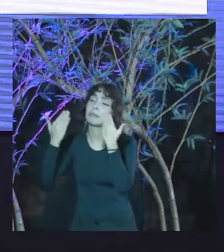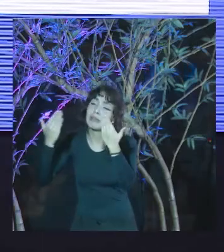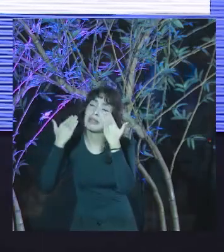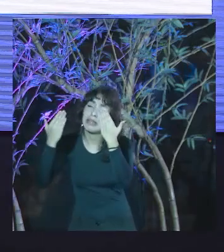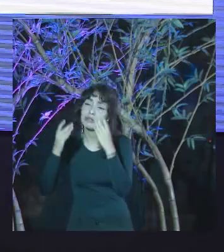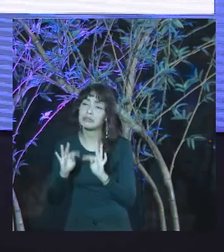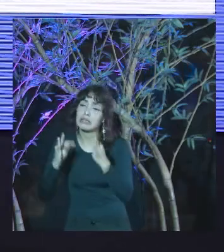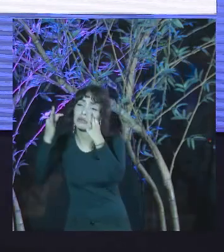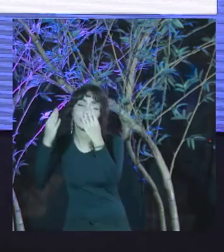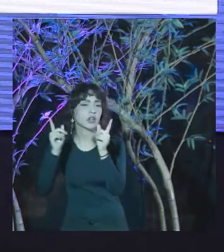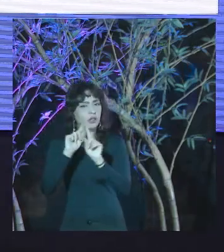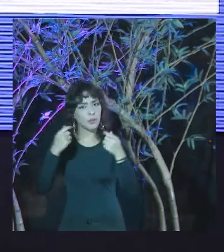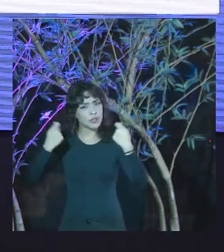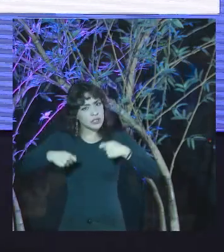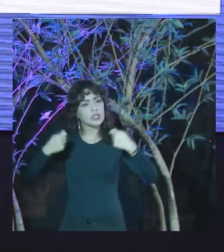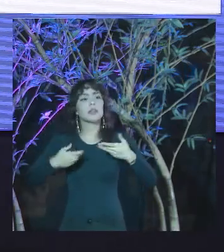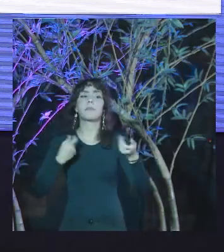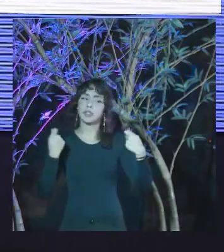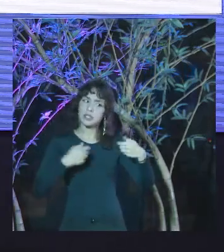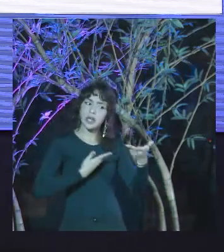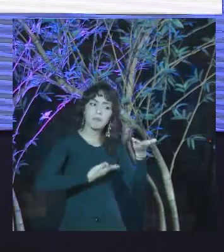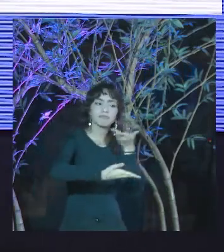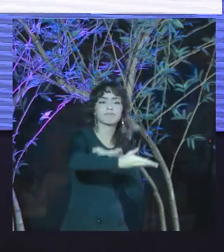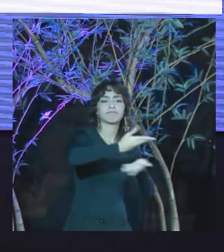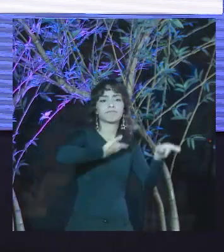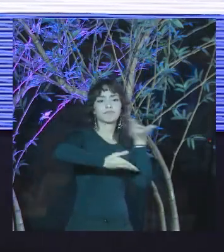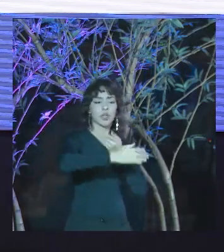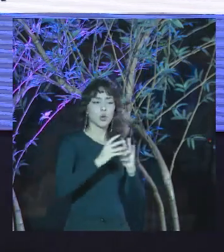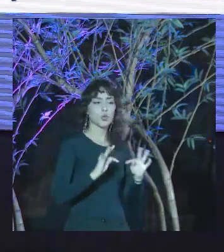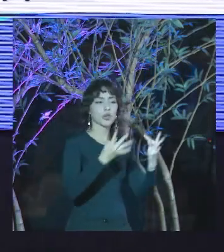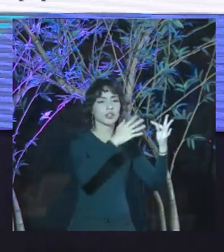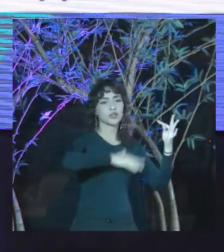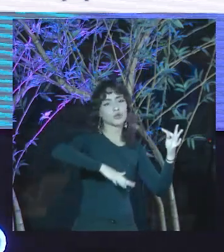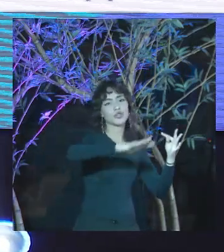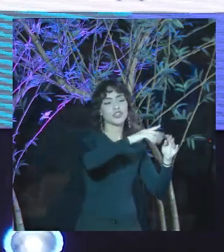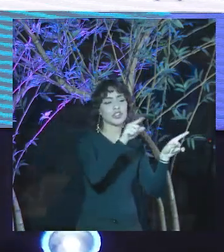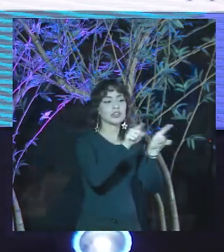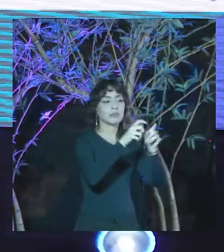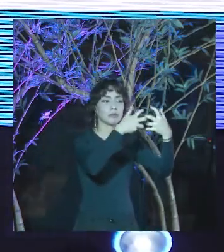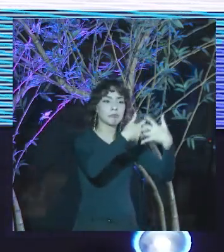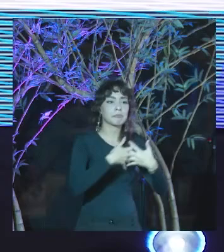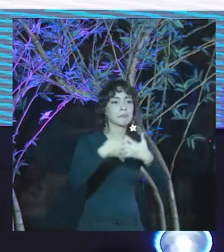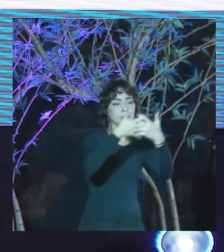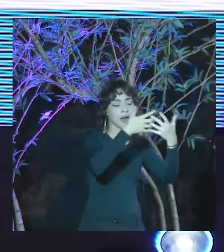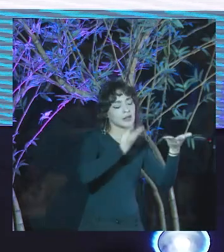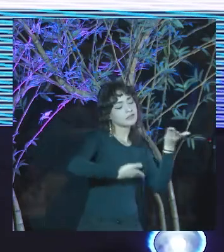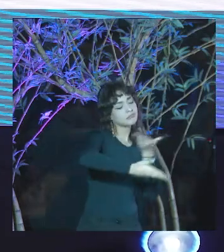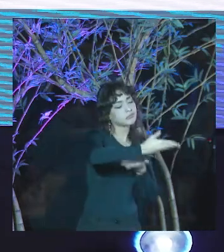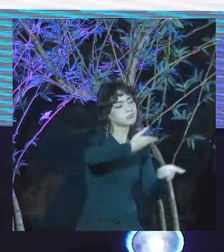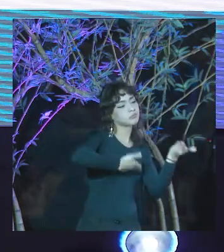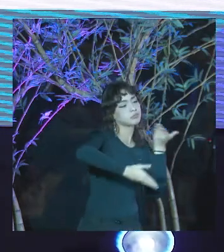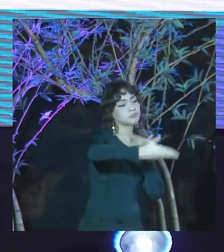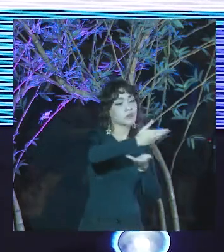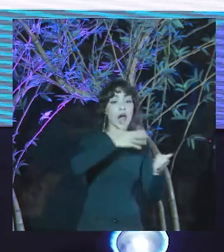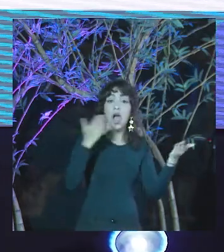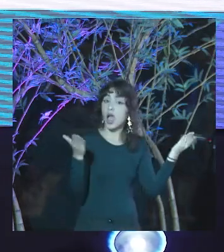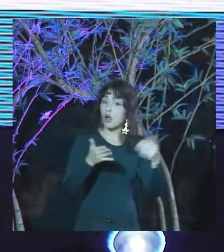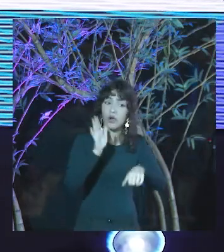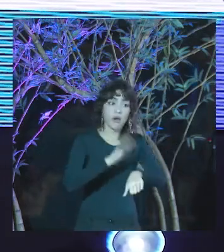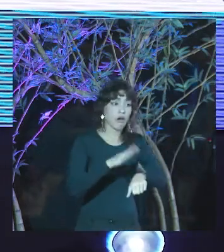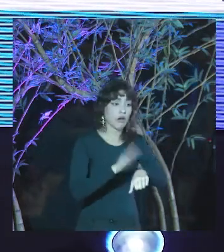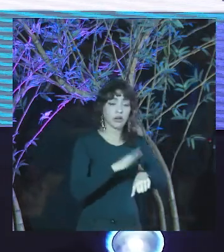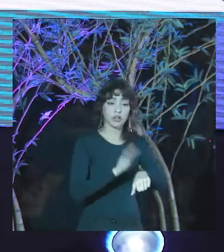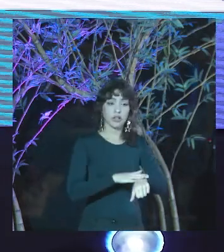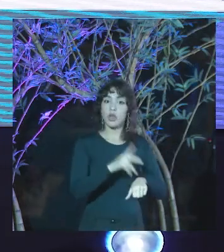precisa conviver com essas máquinas que estão junto conosco, nesse espaço que a gente está vivendo, nesse exato momento. Não é